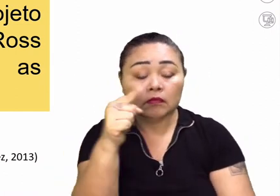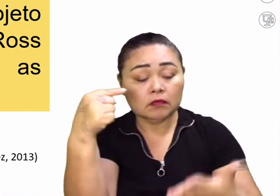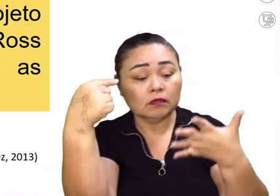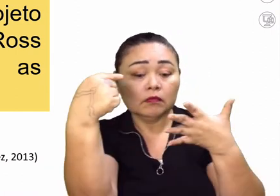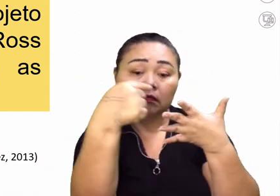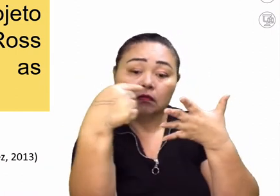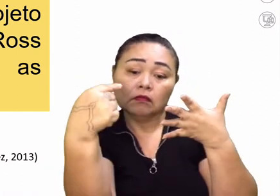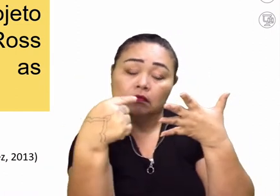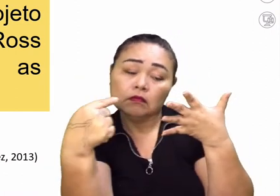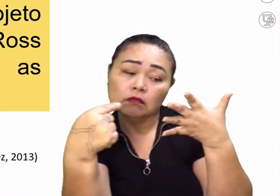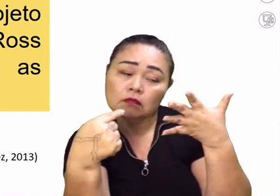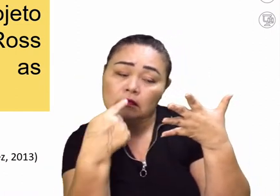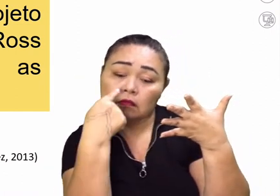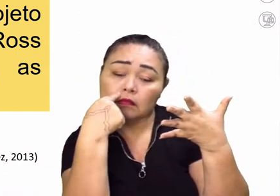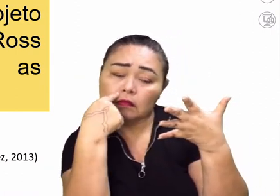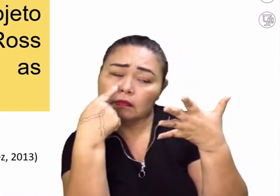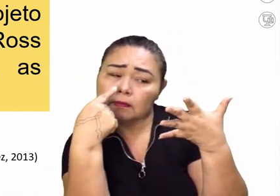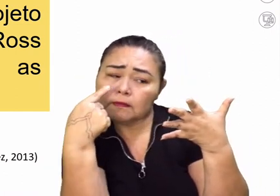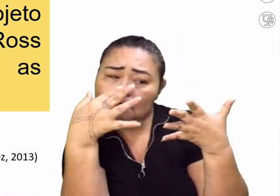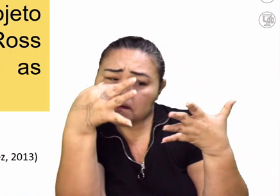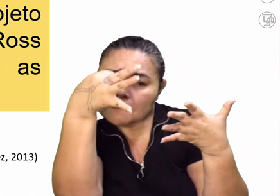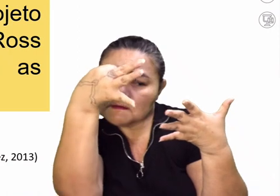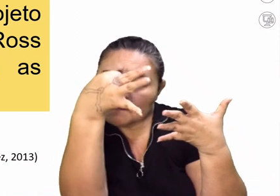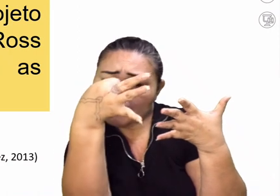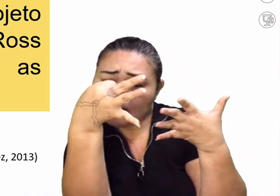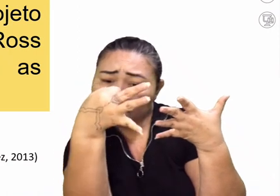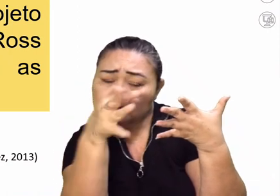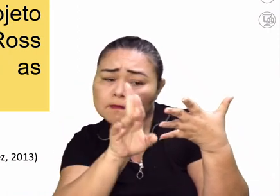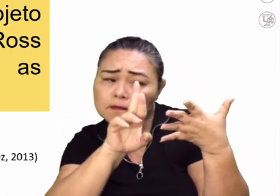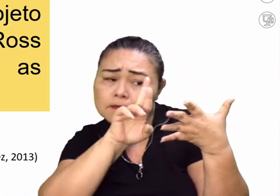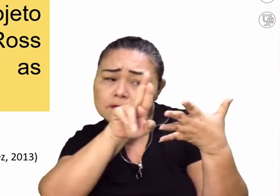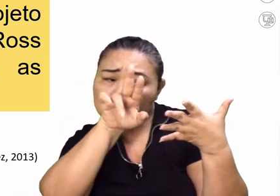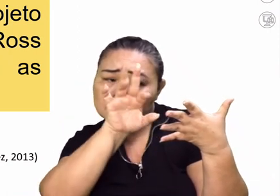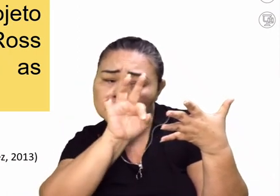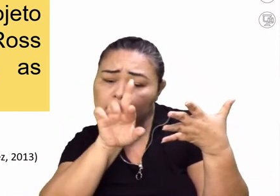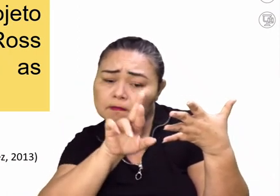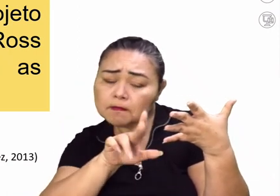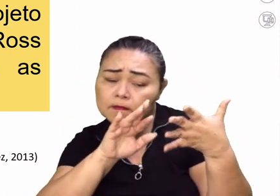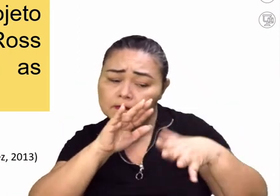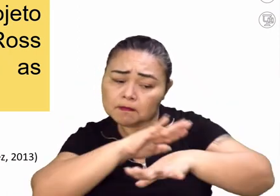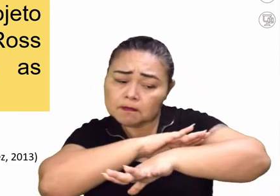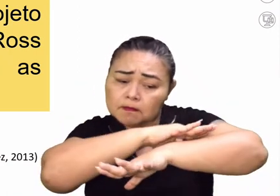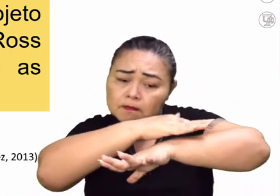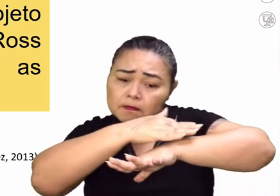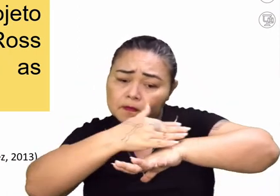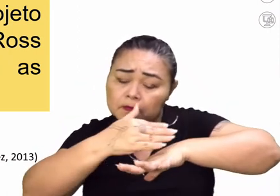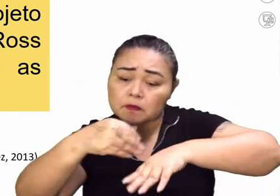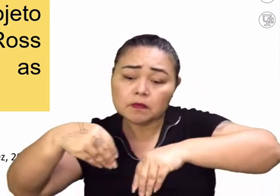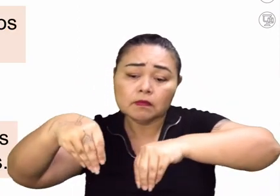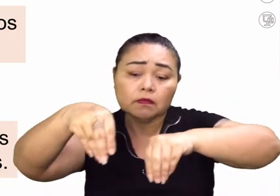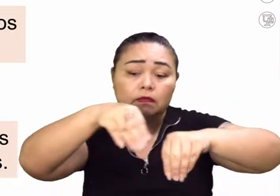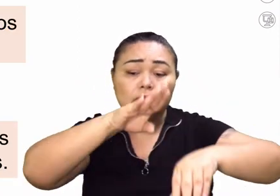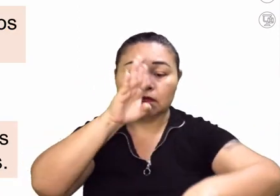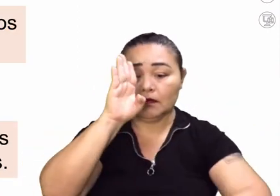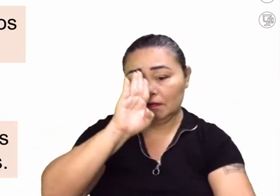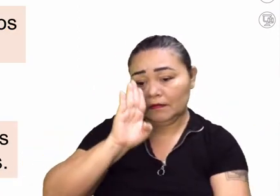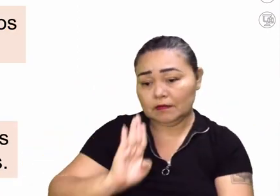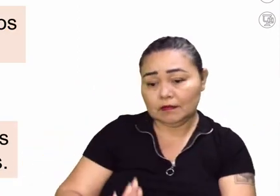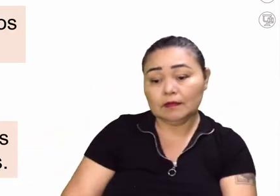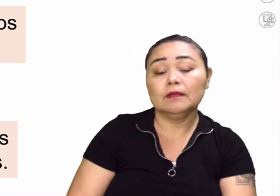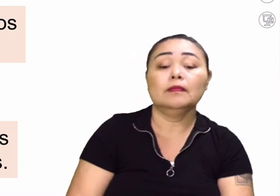com maior exatidão as diferentes unidades de relevo do território